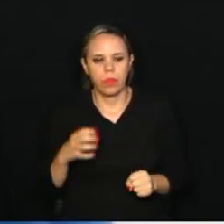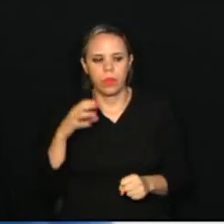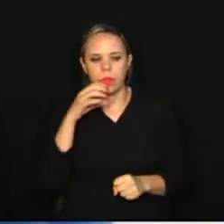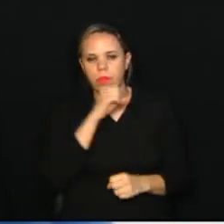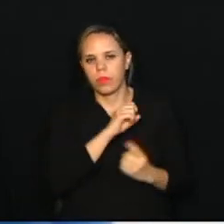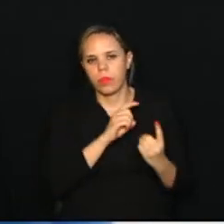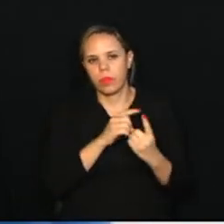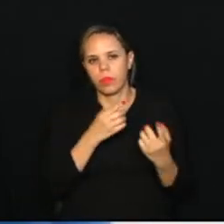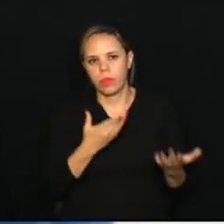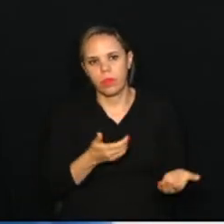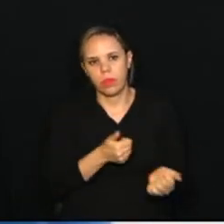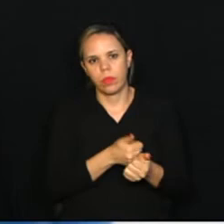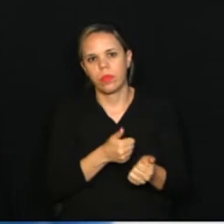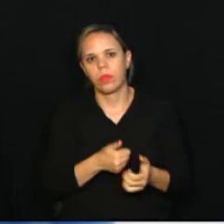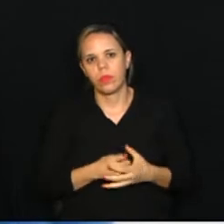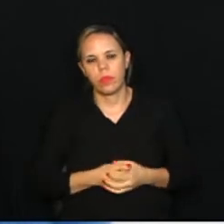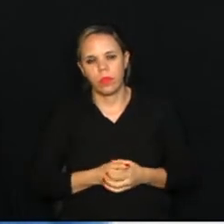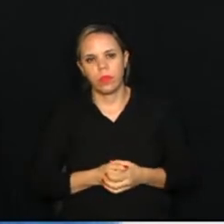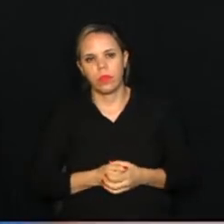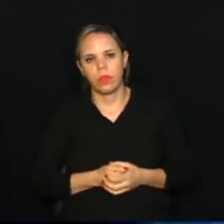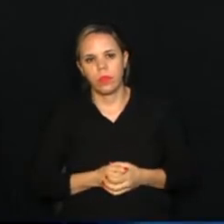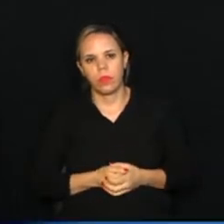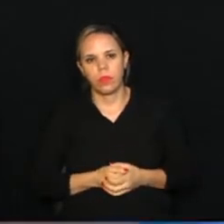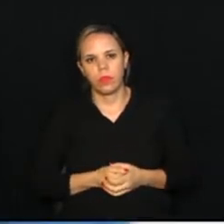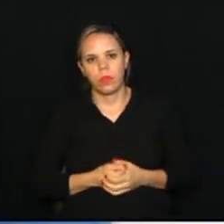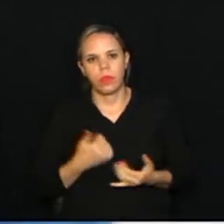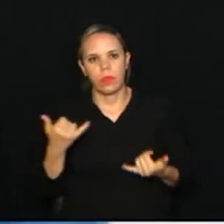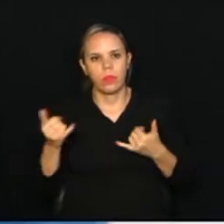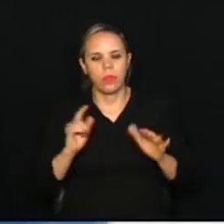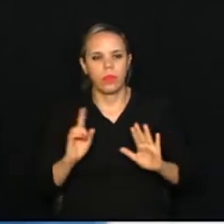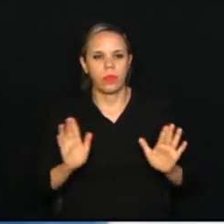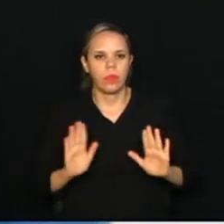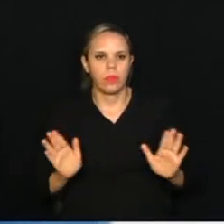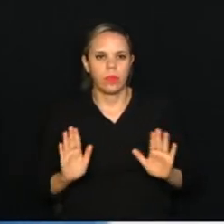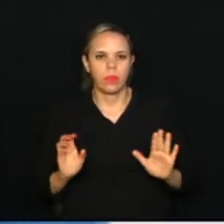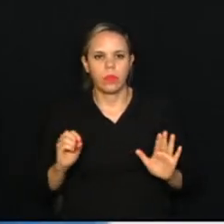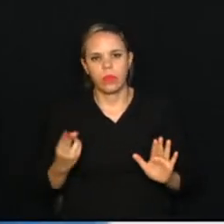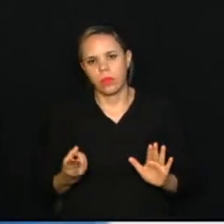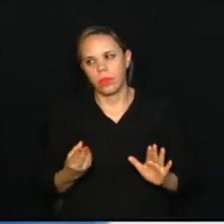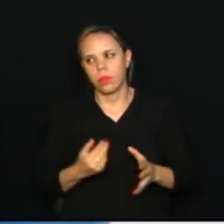rapidamente acompanhar, né, e não ficar ligando, né, ou